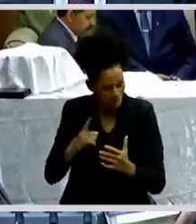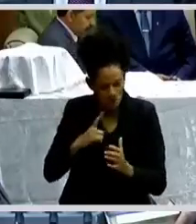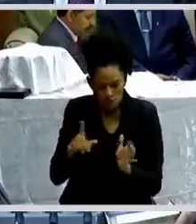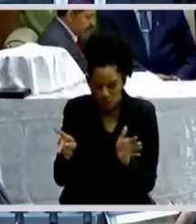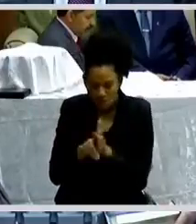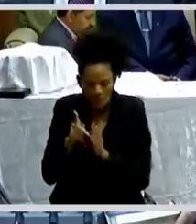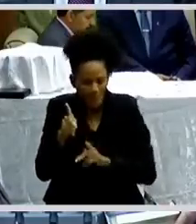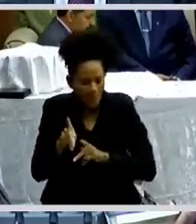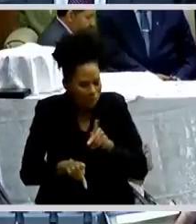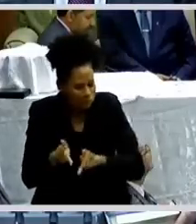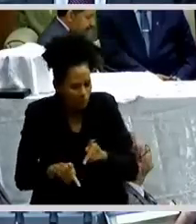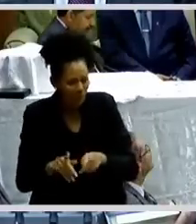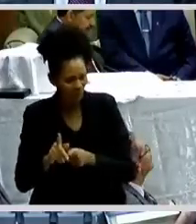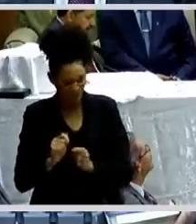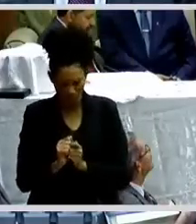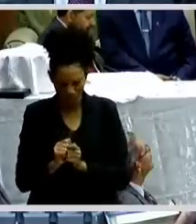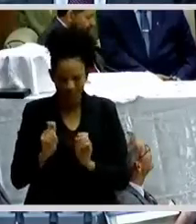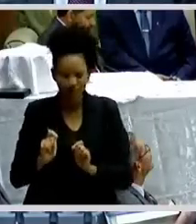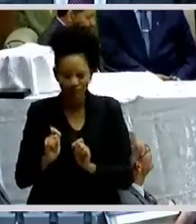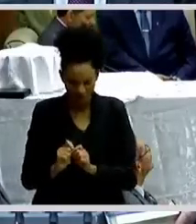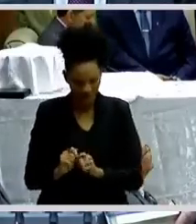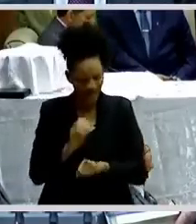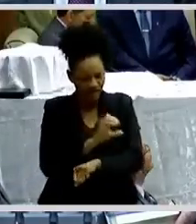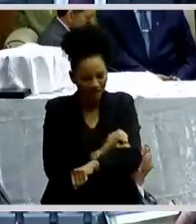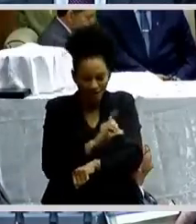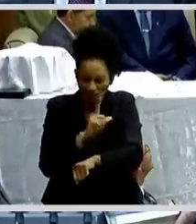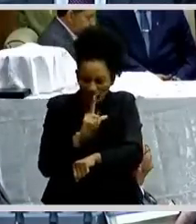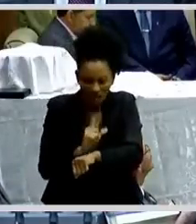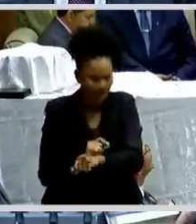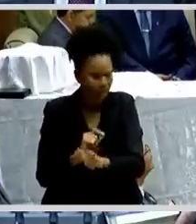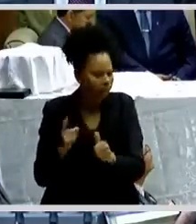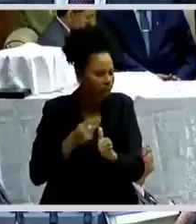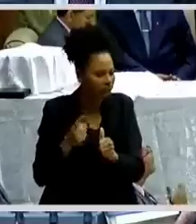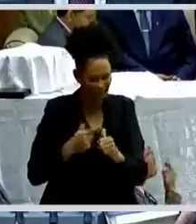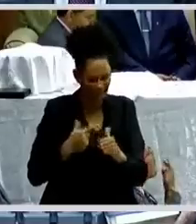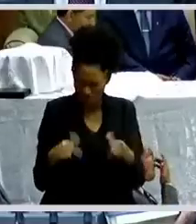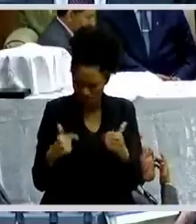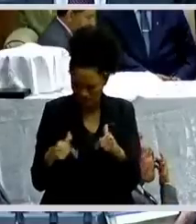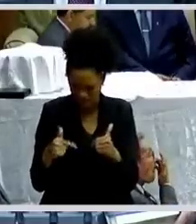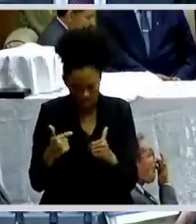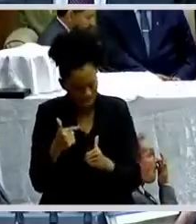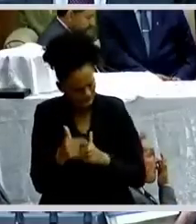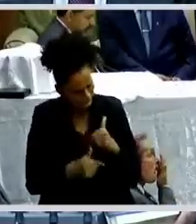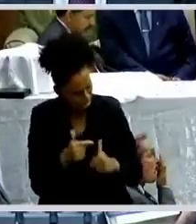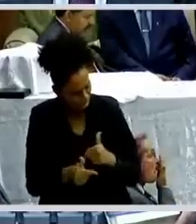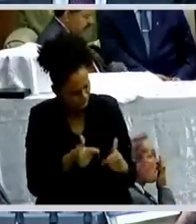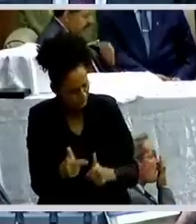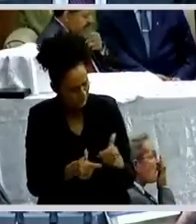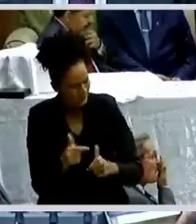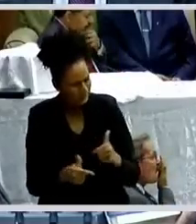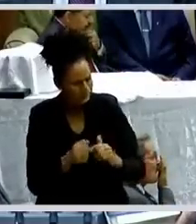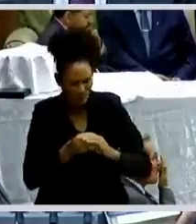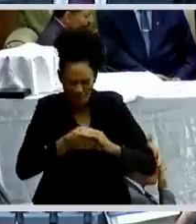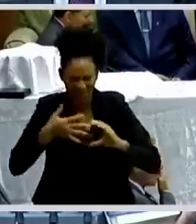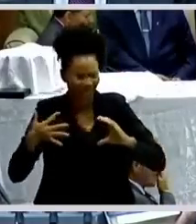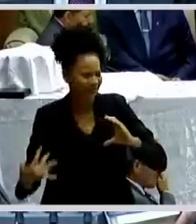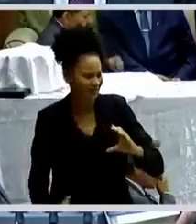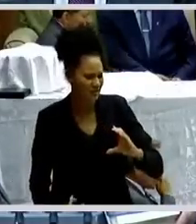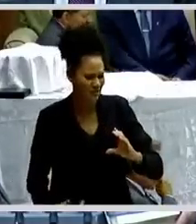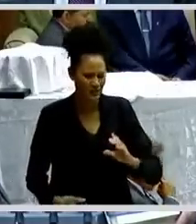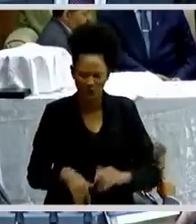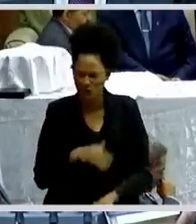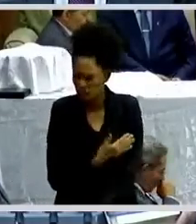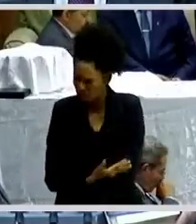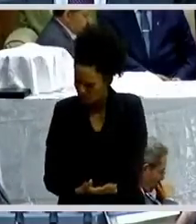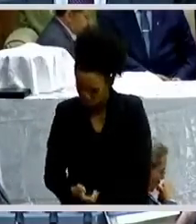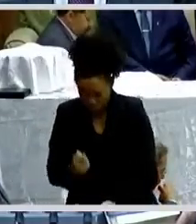características peculiares. Primeiro, eram trabalhadores, aguentavam o trampo. Era acostumado a pagar imposto